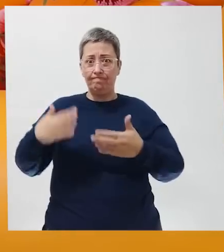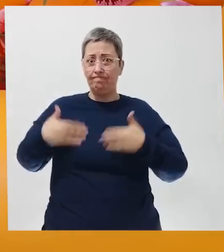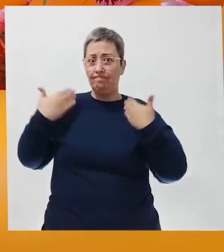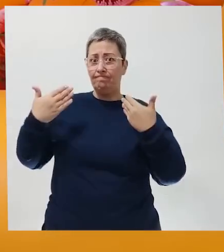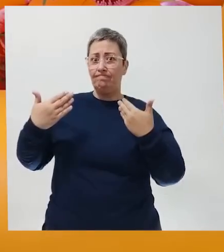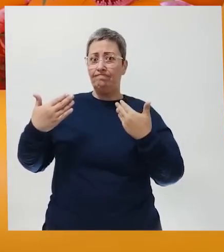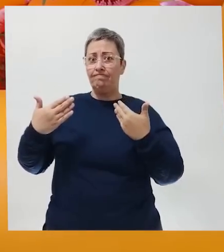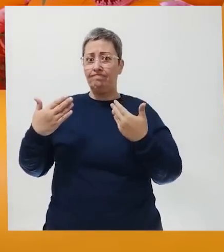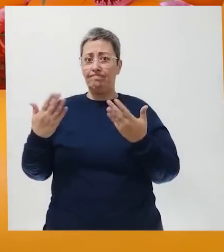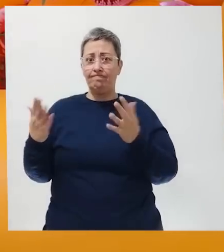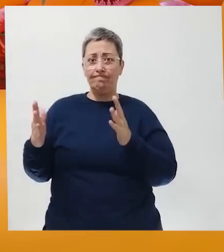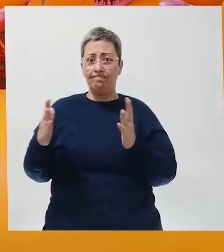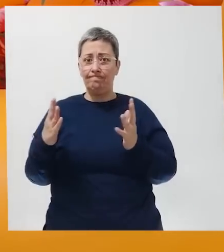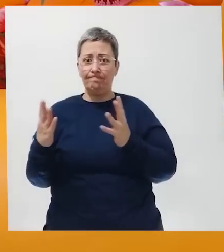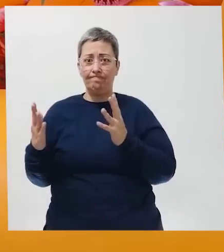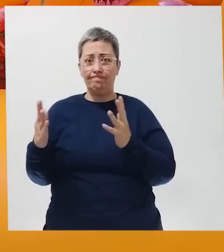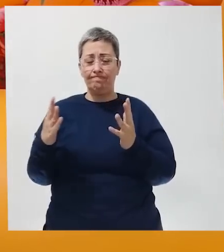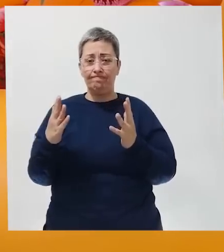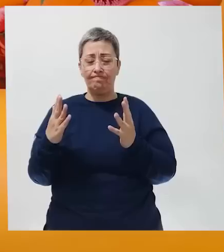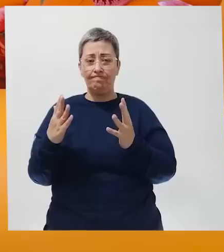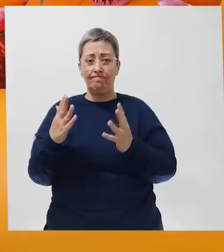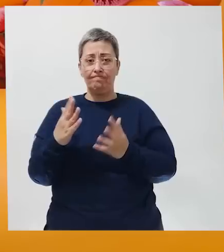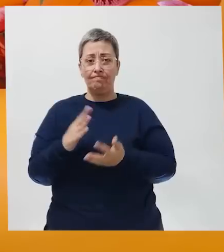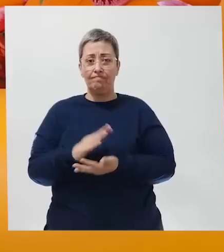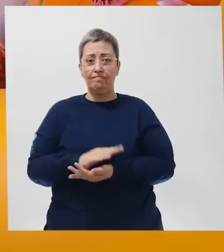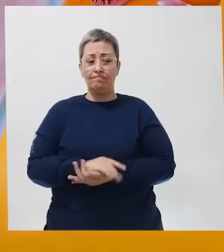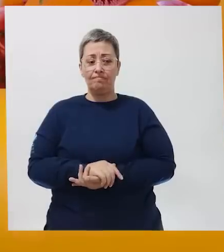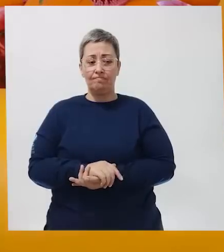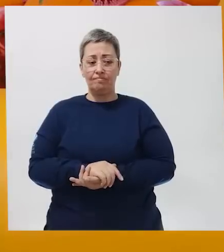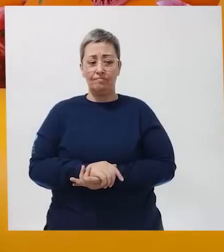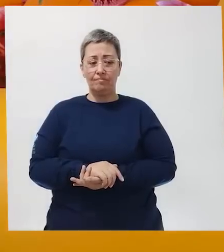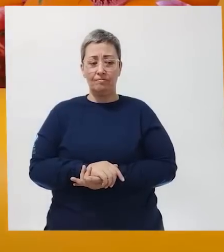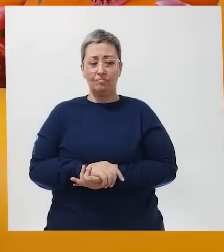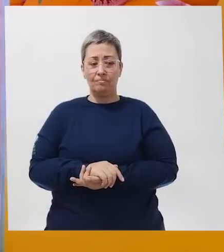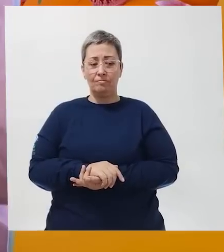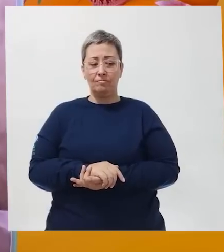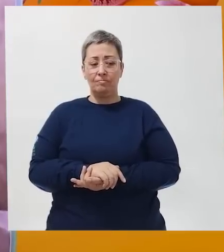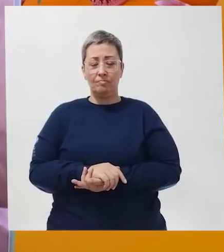misto de tensão e surpresa.